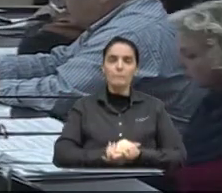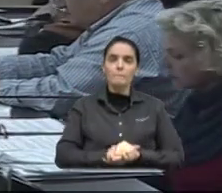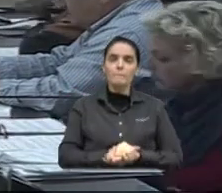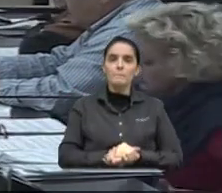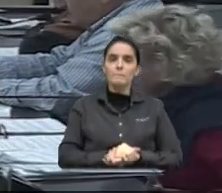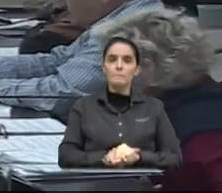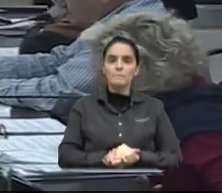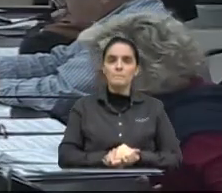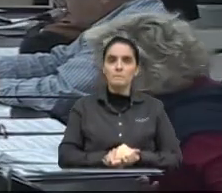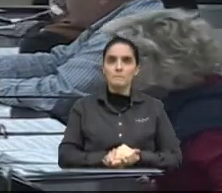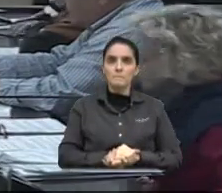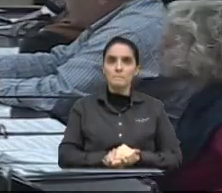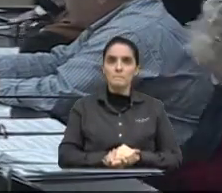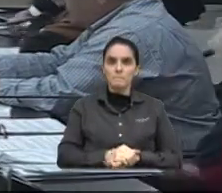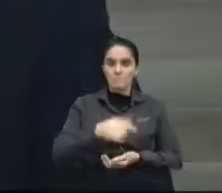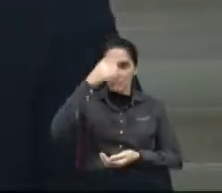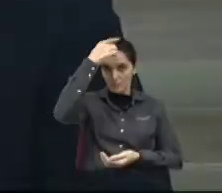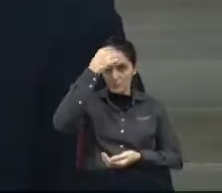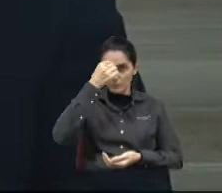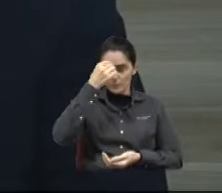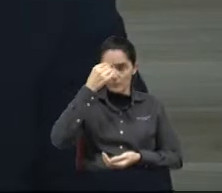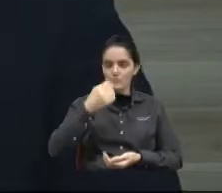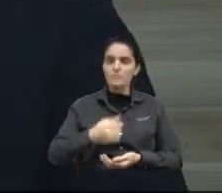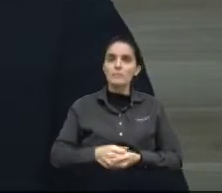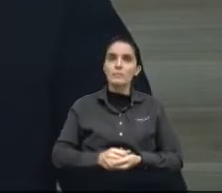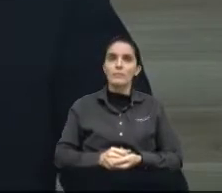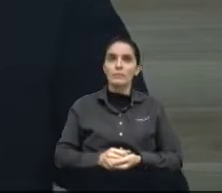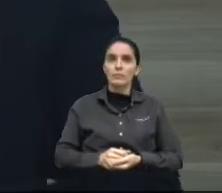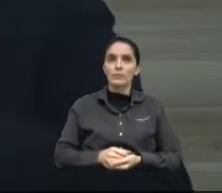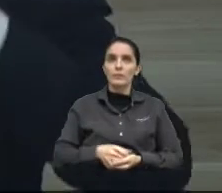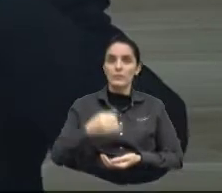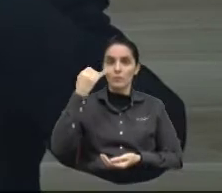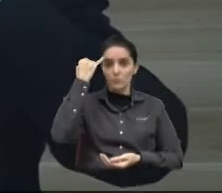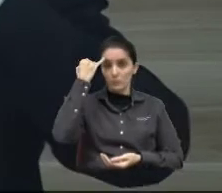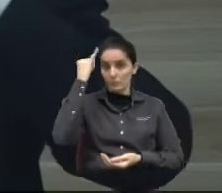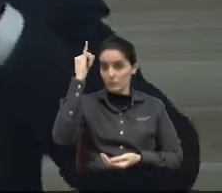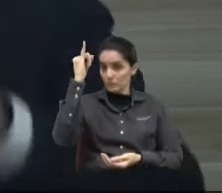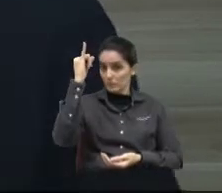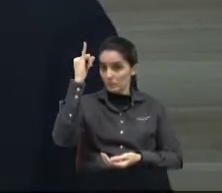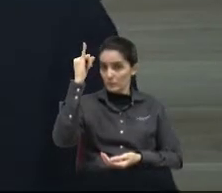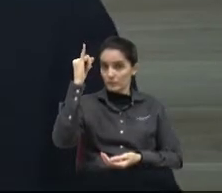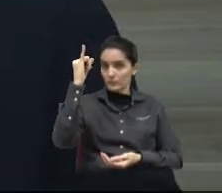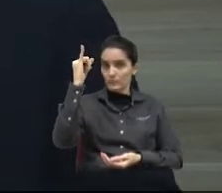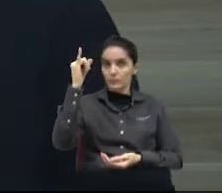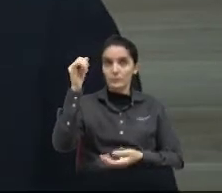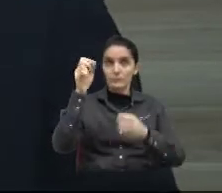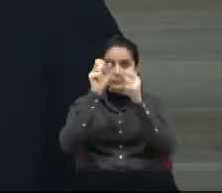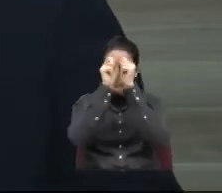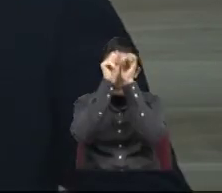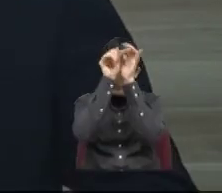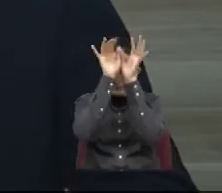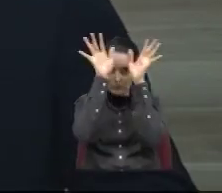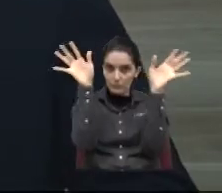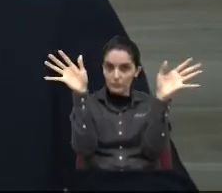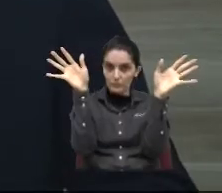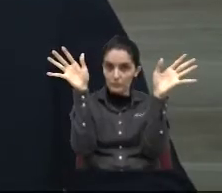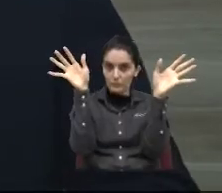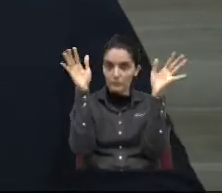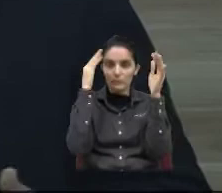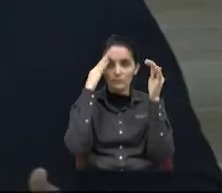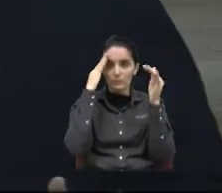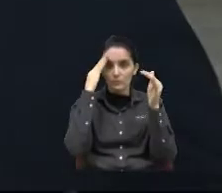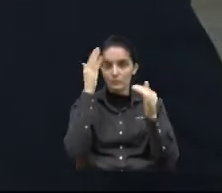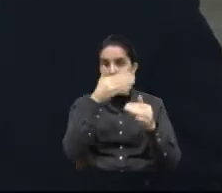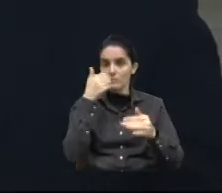a decisão de compartilhar com vocês a ideia até porque não está claro ainda pra mim vou entender melhor a decisão